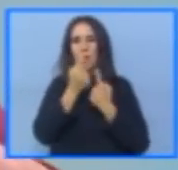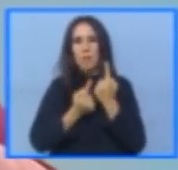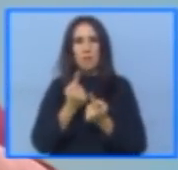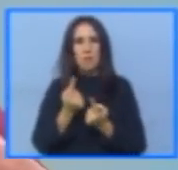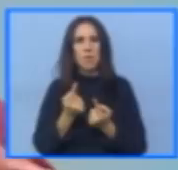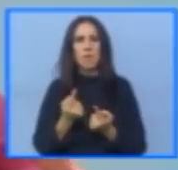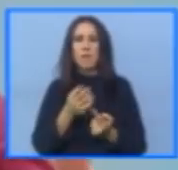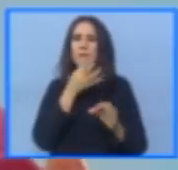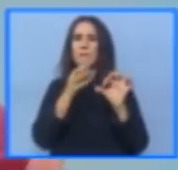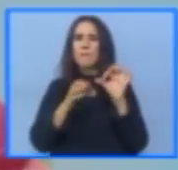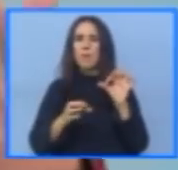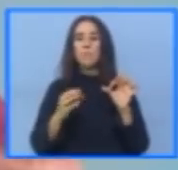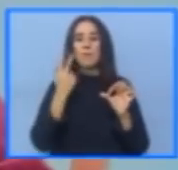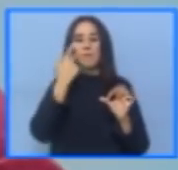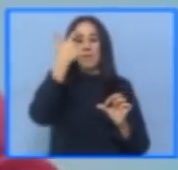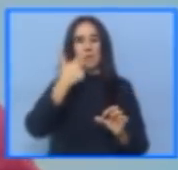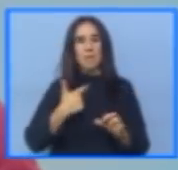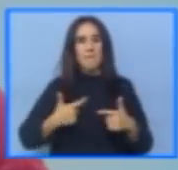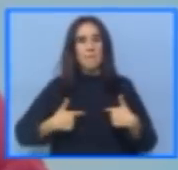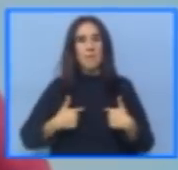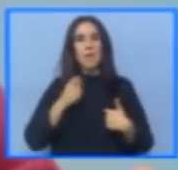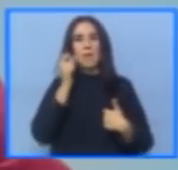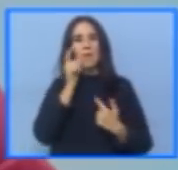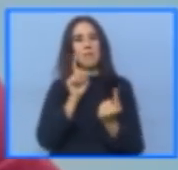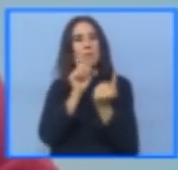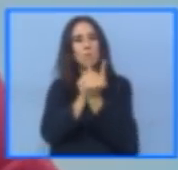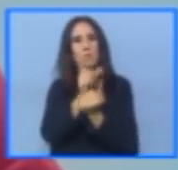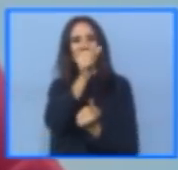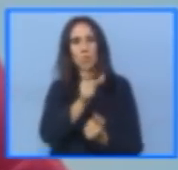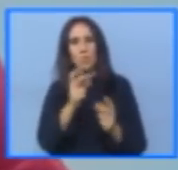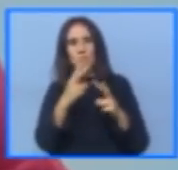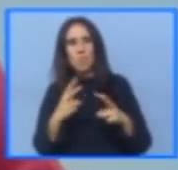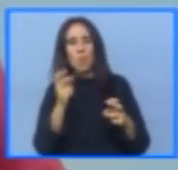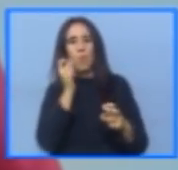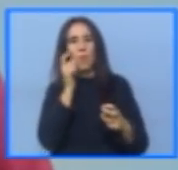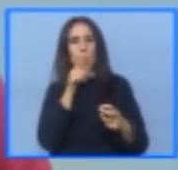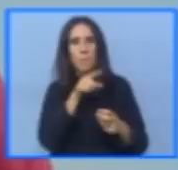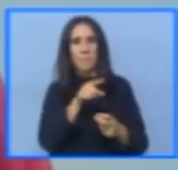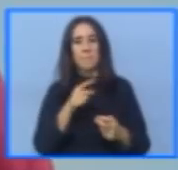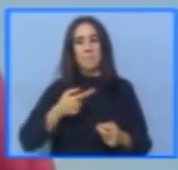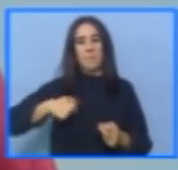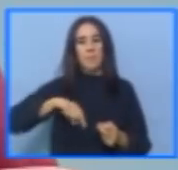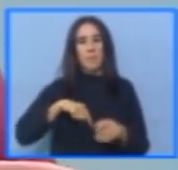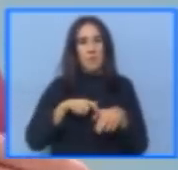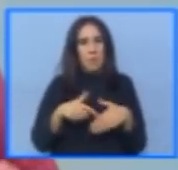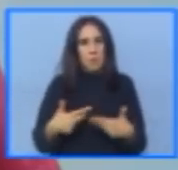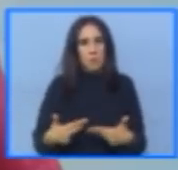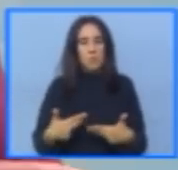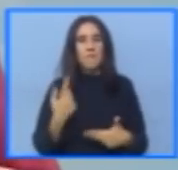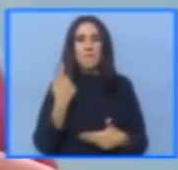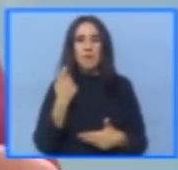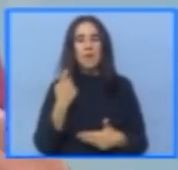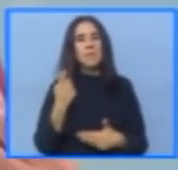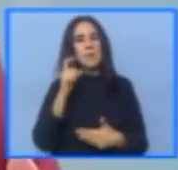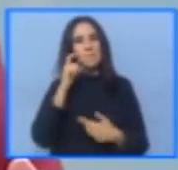fala a partir da sua própria vida daquele que encontrou, daquele que descobriu. E nós precisamos hoje de edificar também